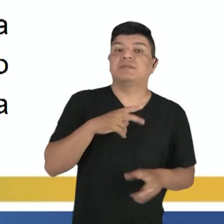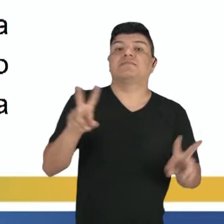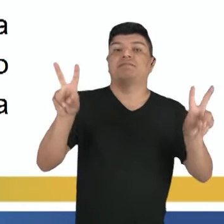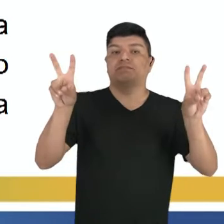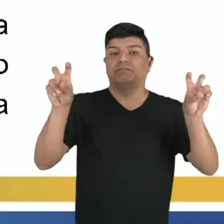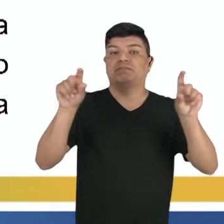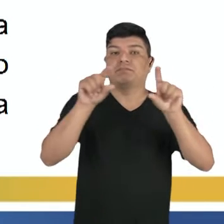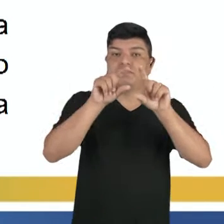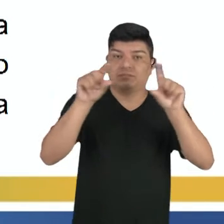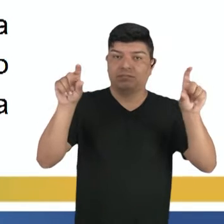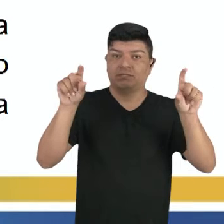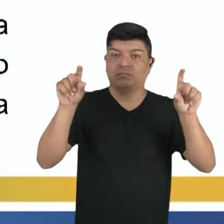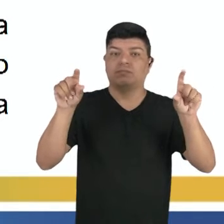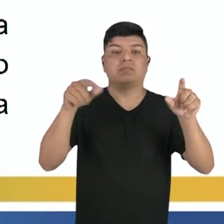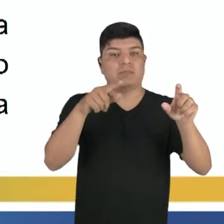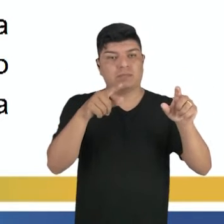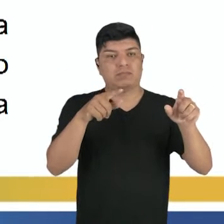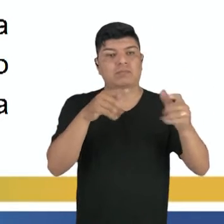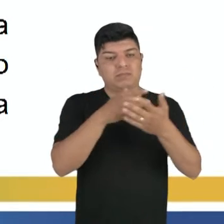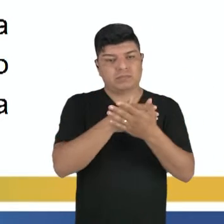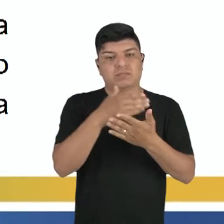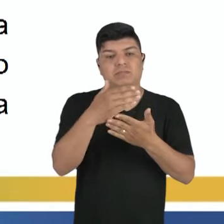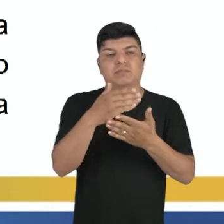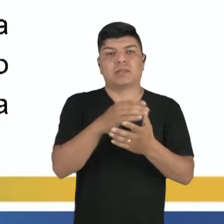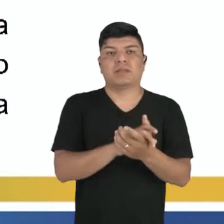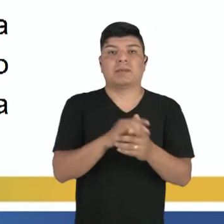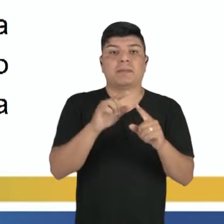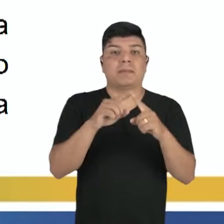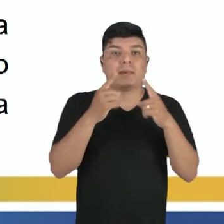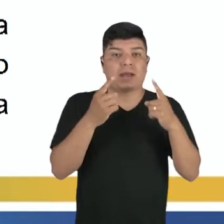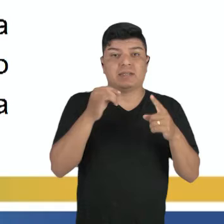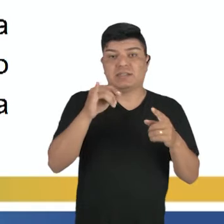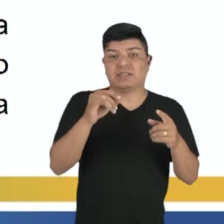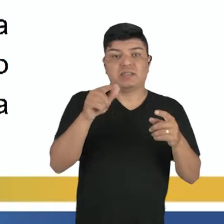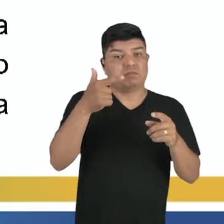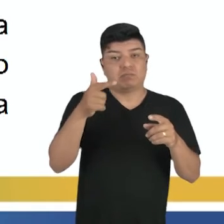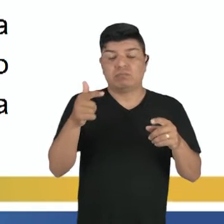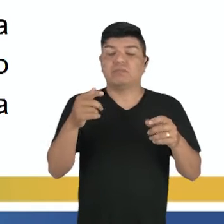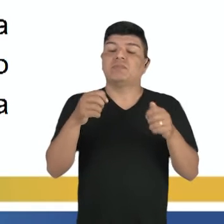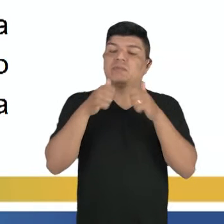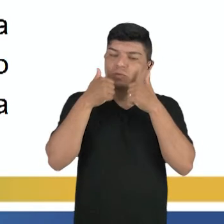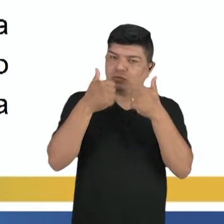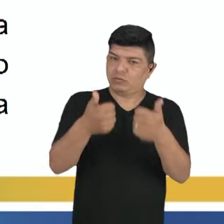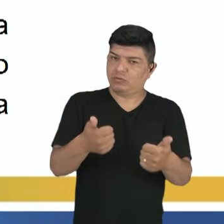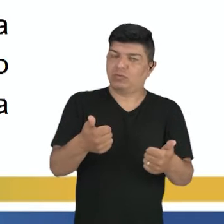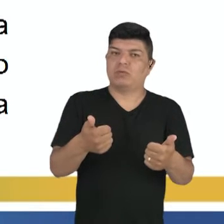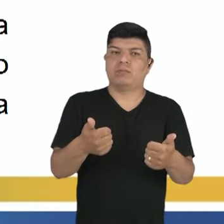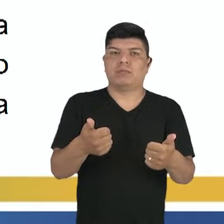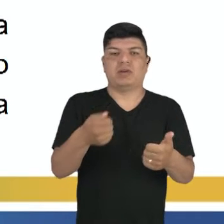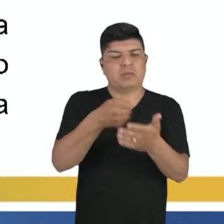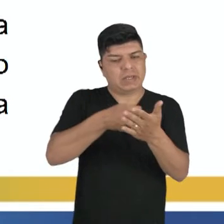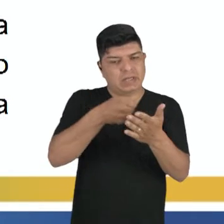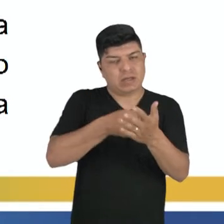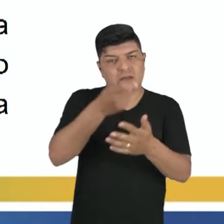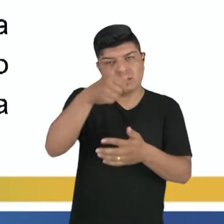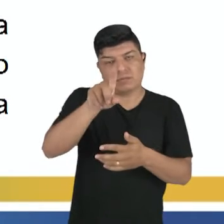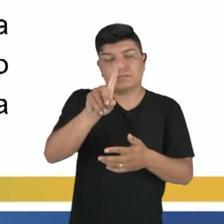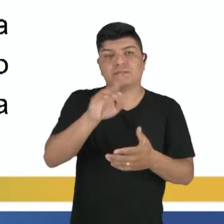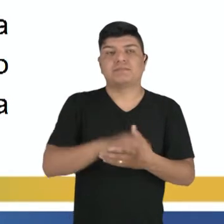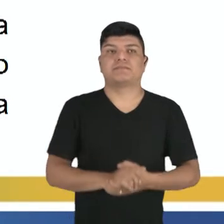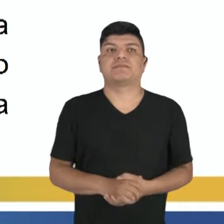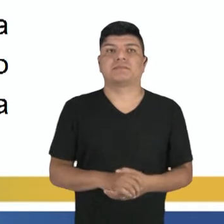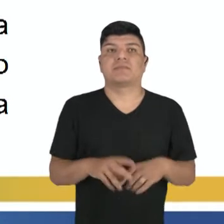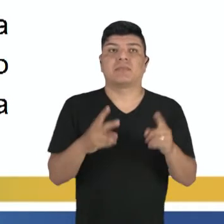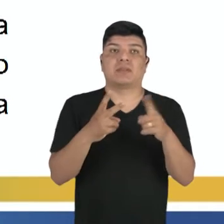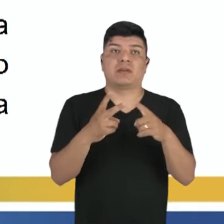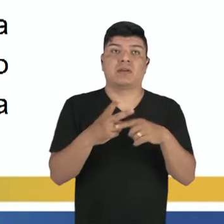vai contar. A linha do título conta. Se você não coloca, tudo bem, não é obrigatório.